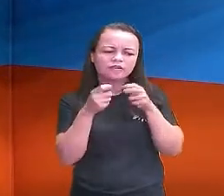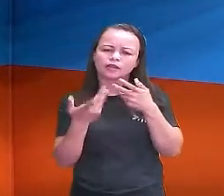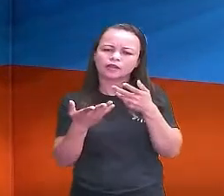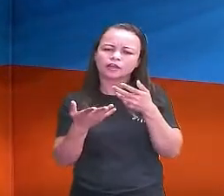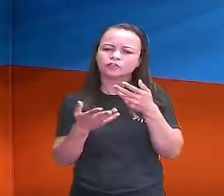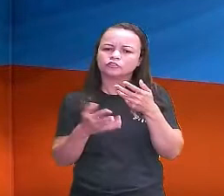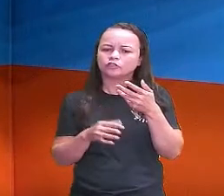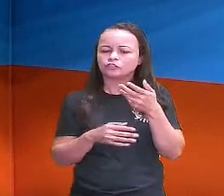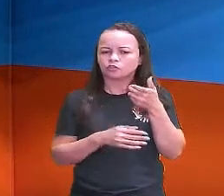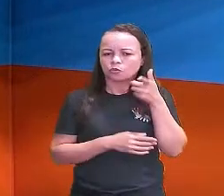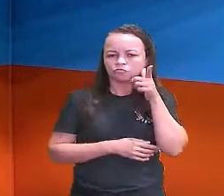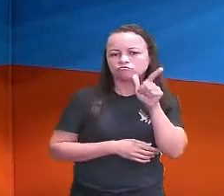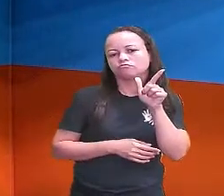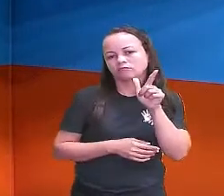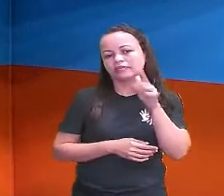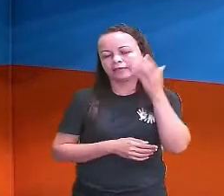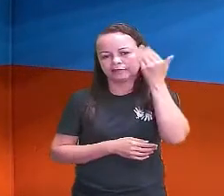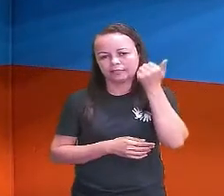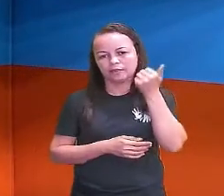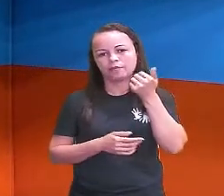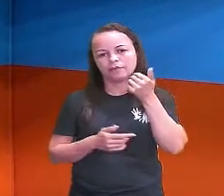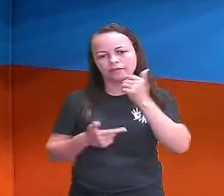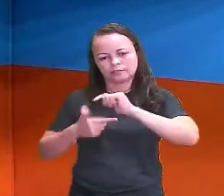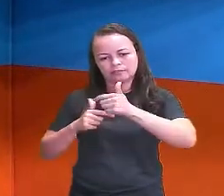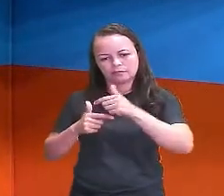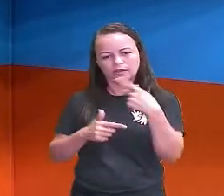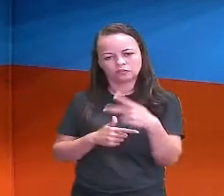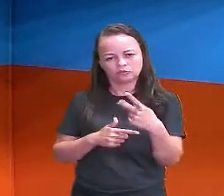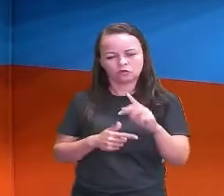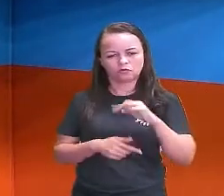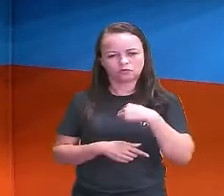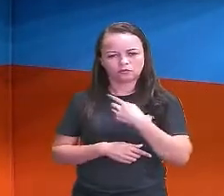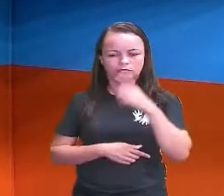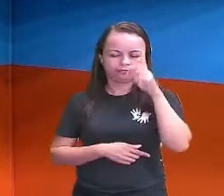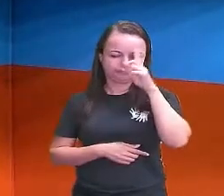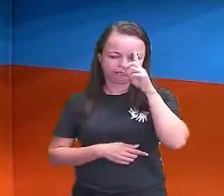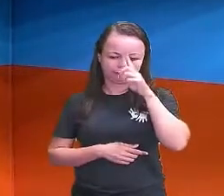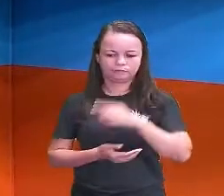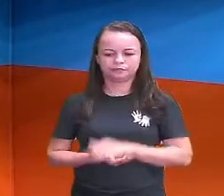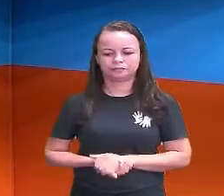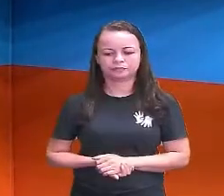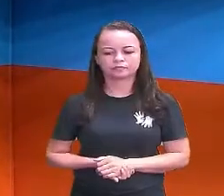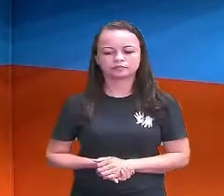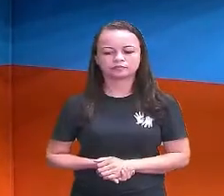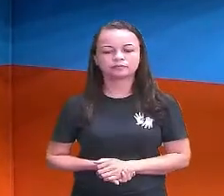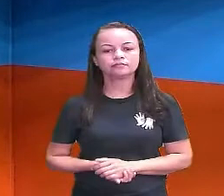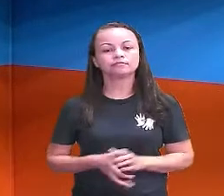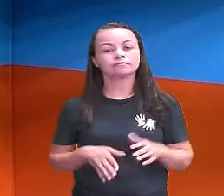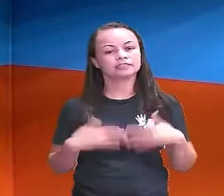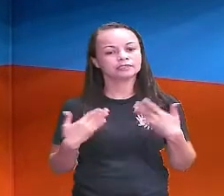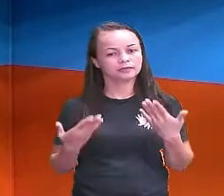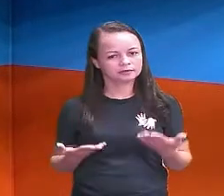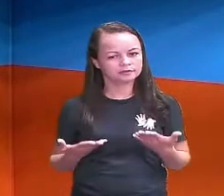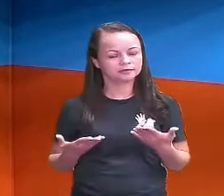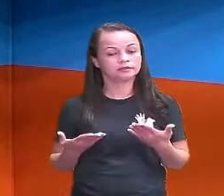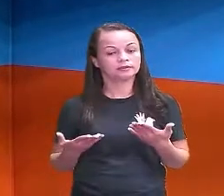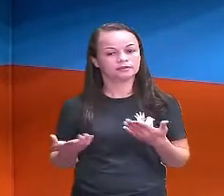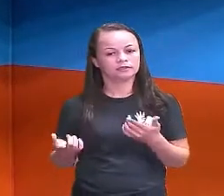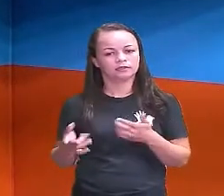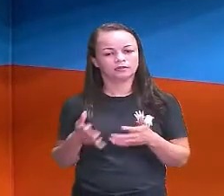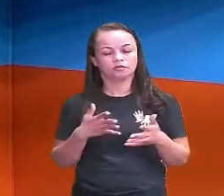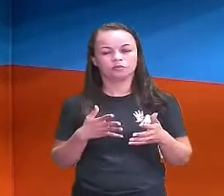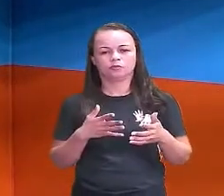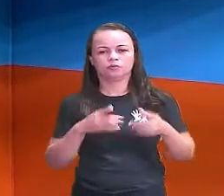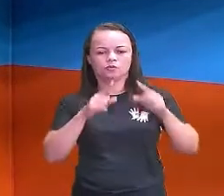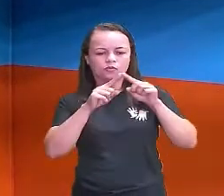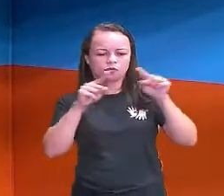começa a identificar essas figuras no nosso dia a dia, tá certo? E assim como o